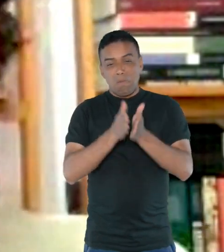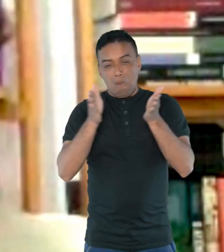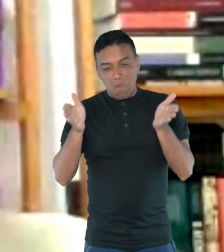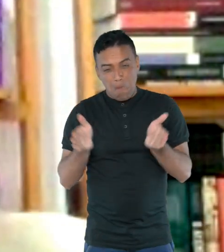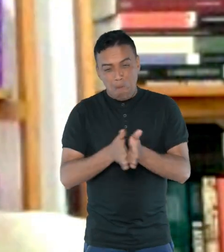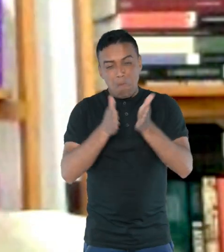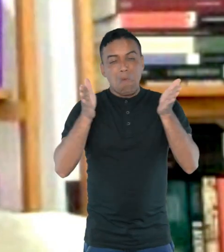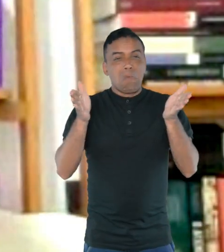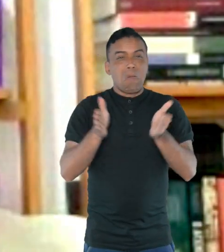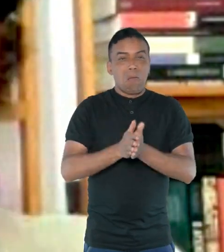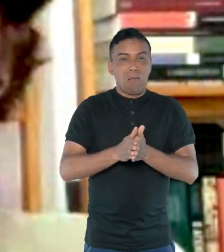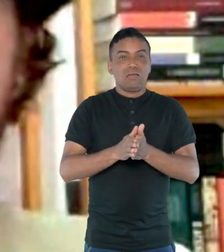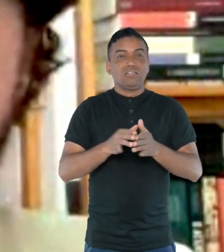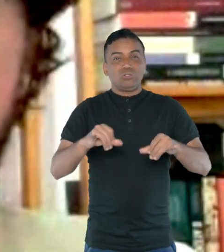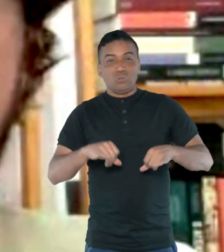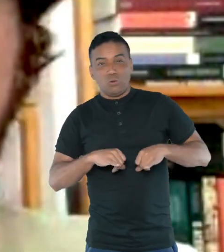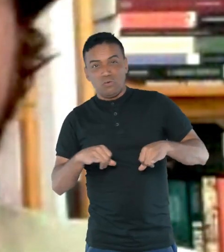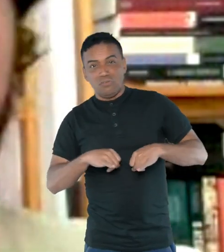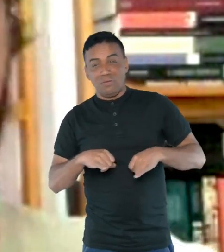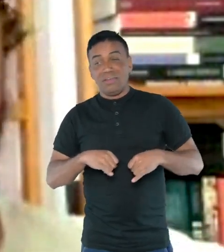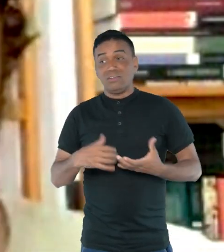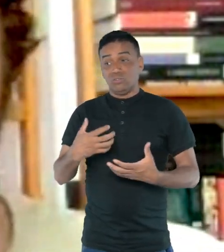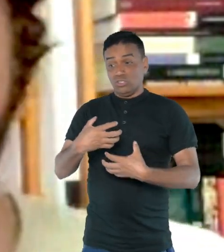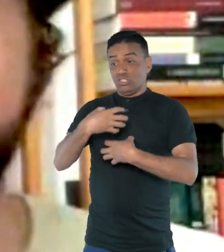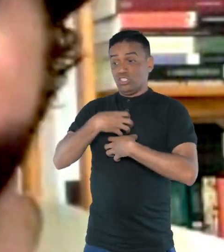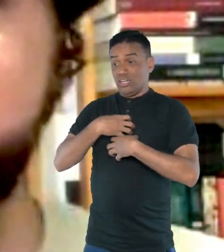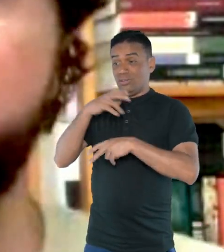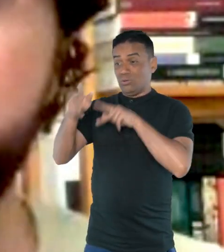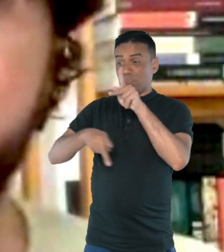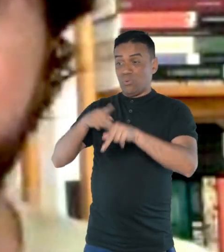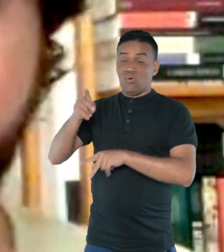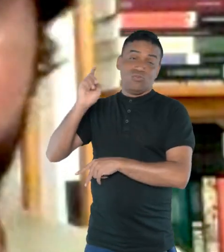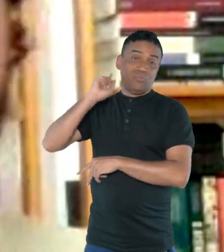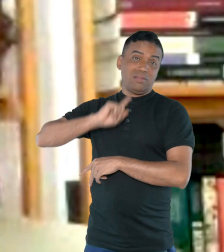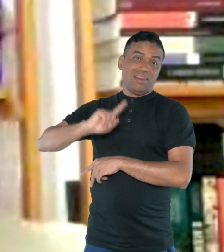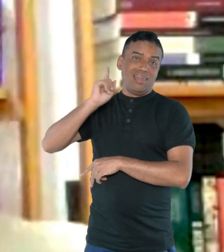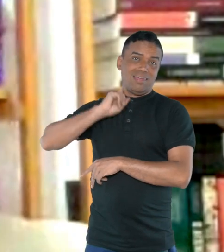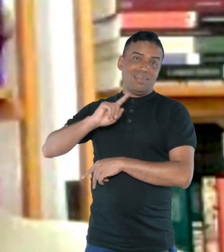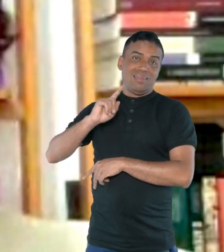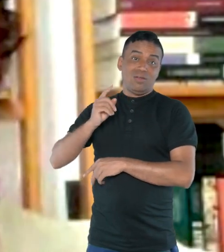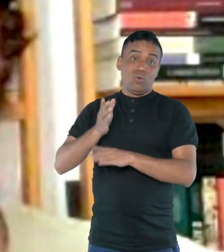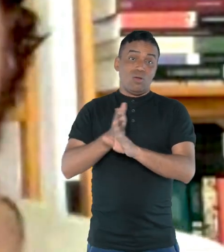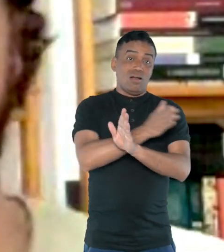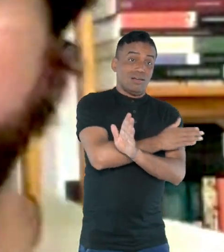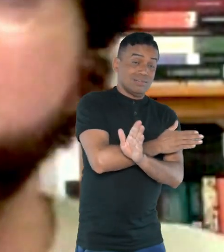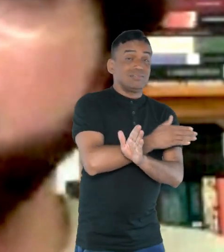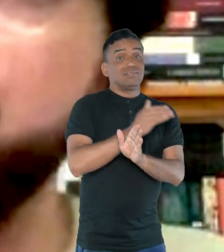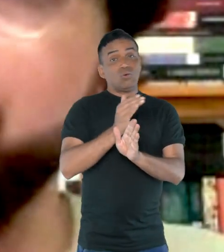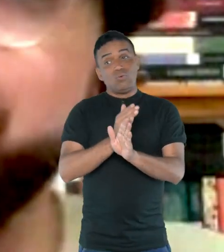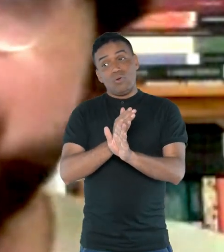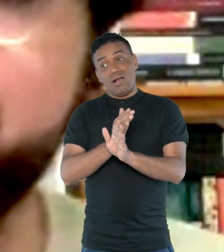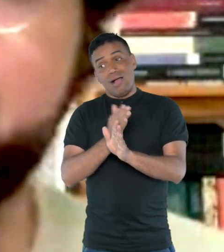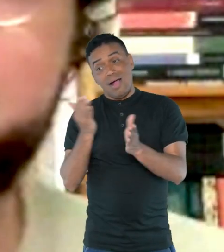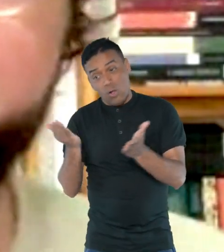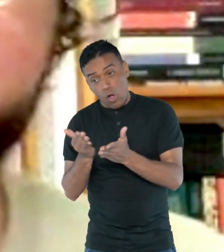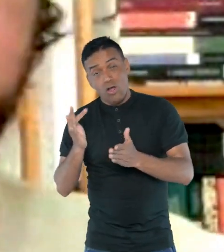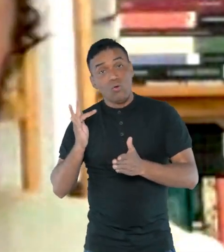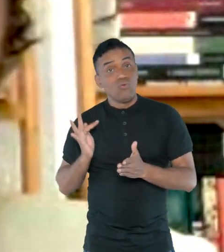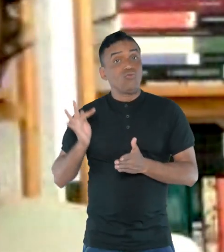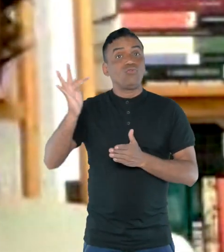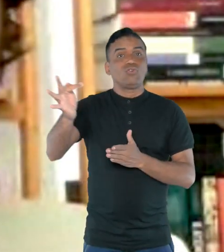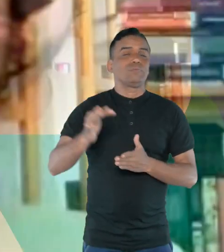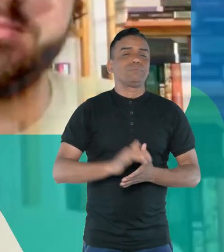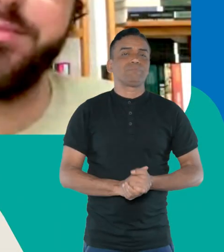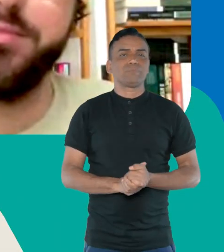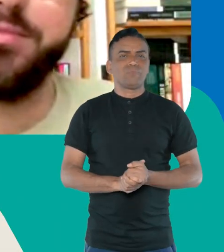ser mineiro, seja antes, seja agora, talvez até mesmo no futuro, infelizmente.